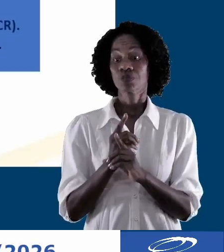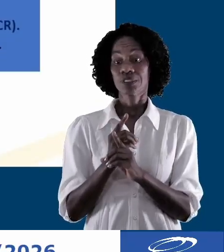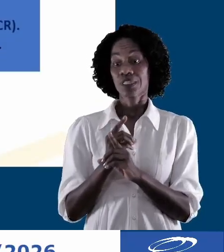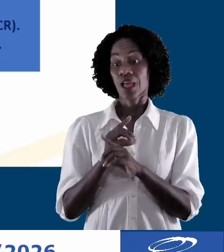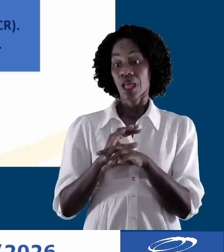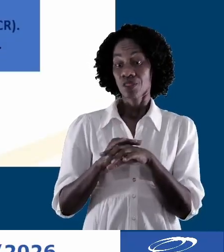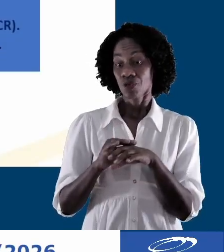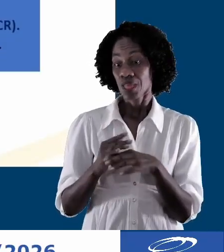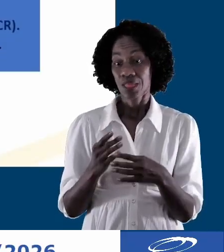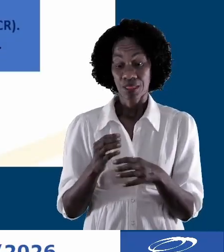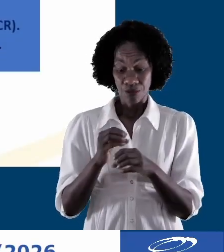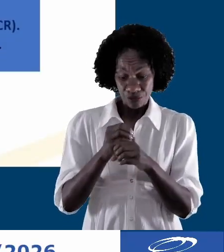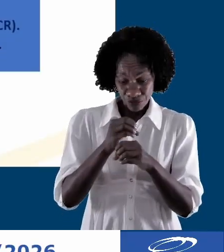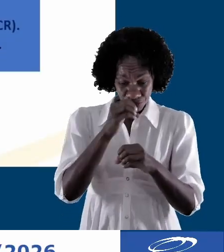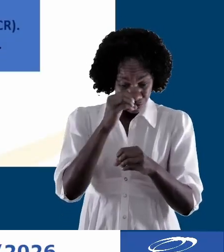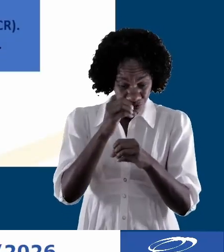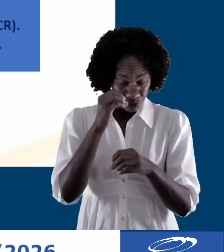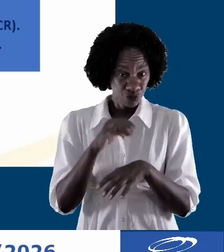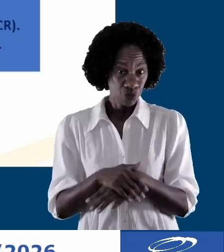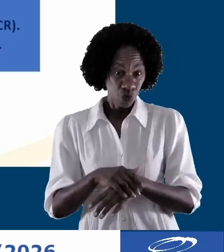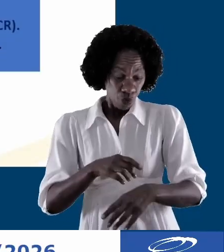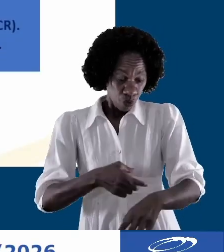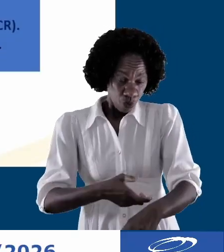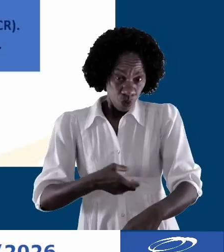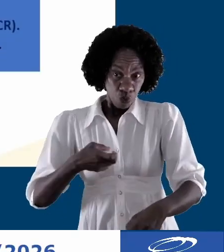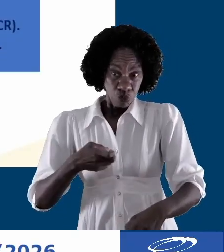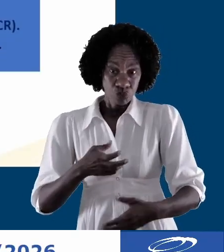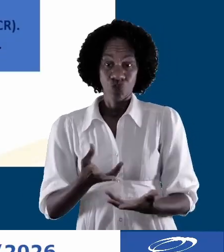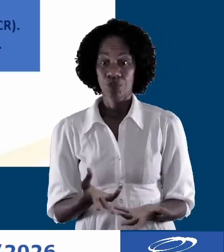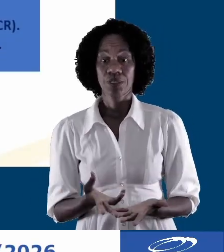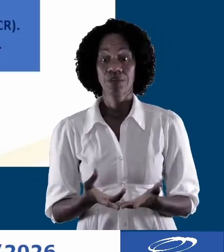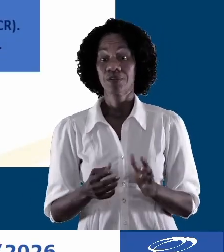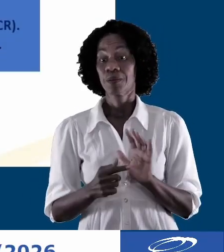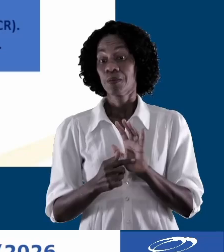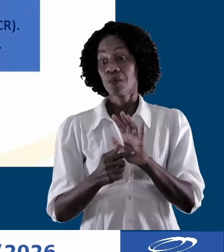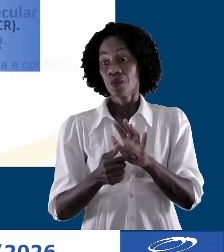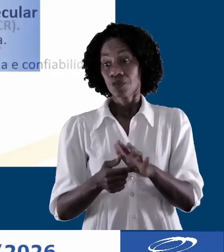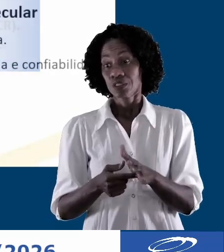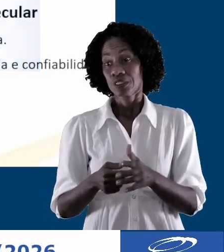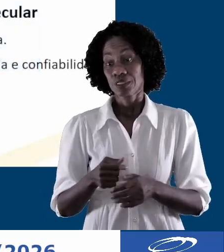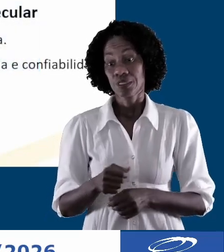histopatológica, pode ser por cultura, e assim você vai fechar o seu diagnóstico de tuberculose vertebral.